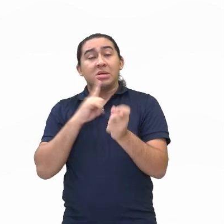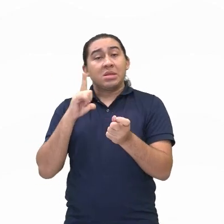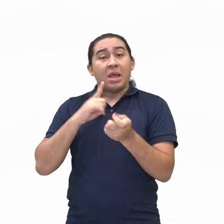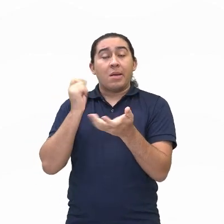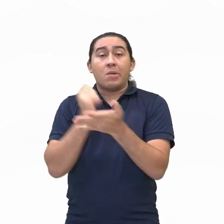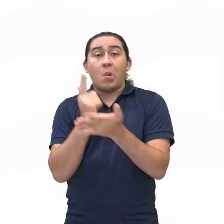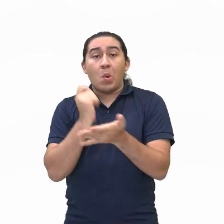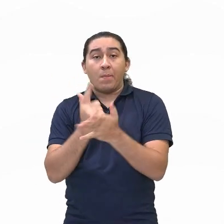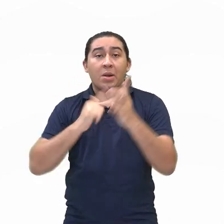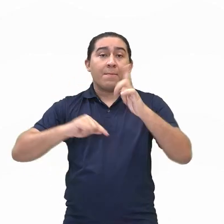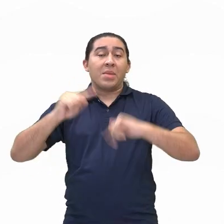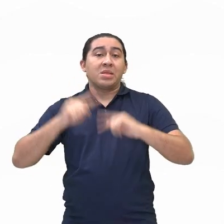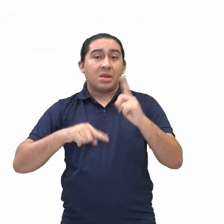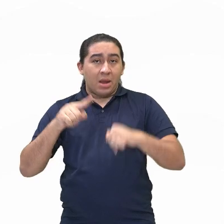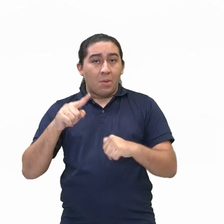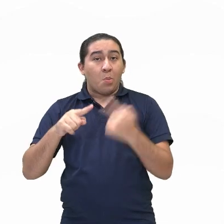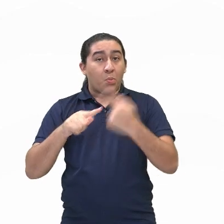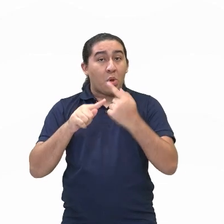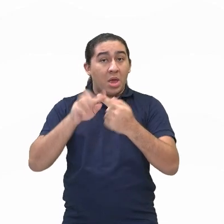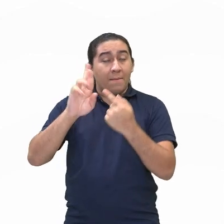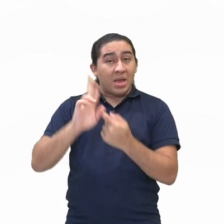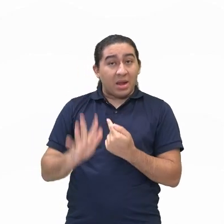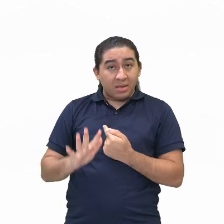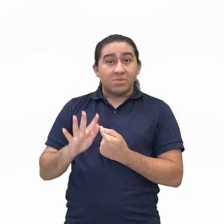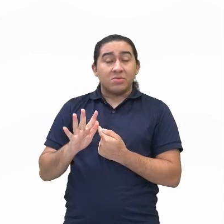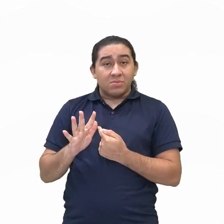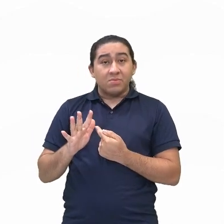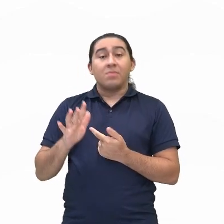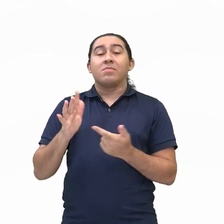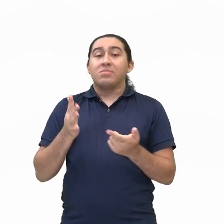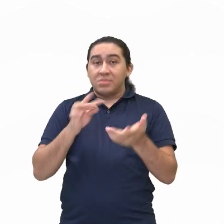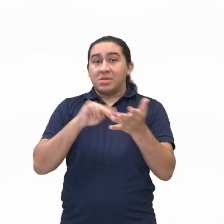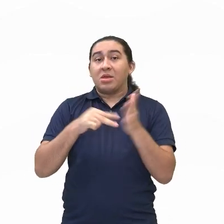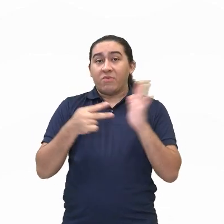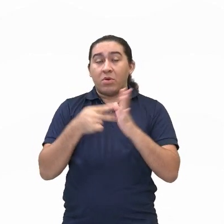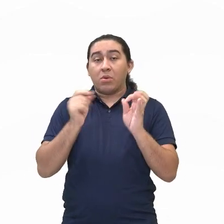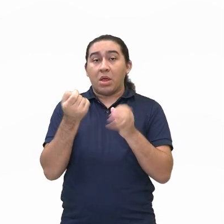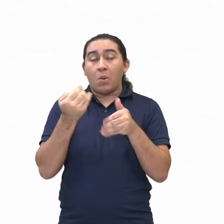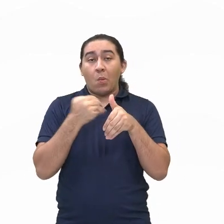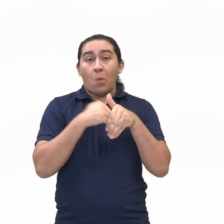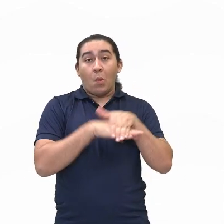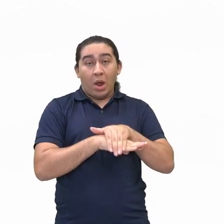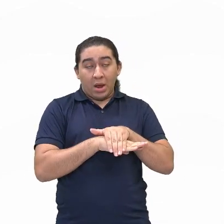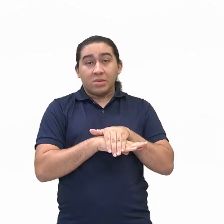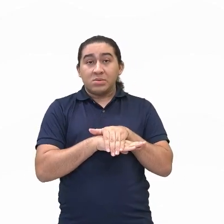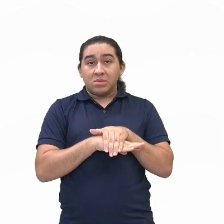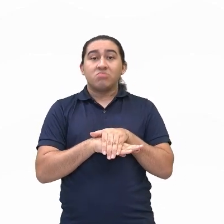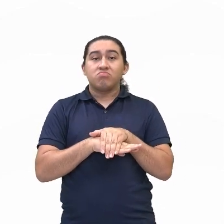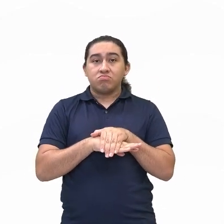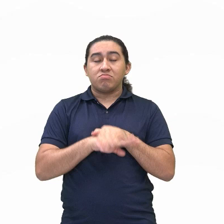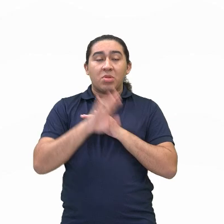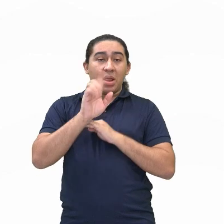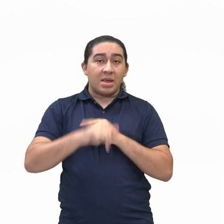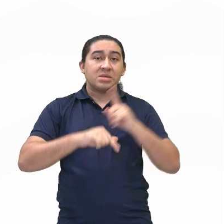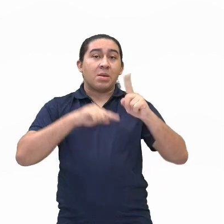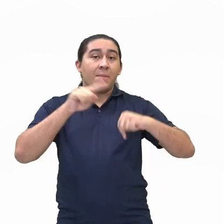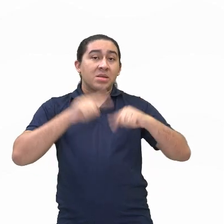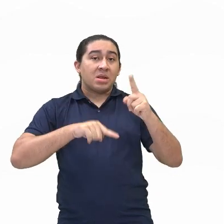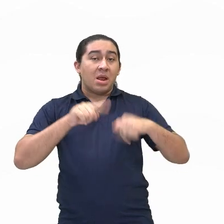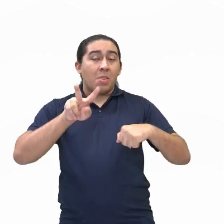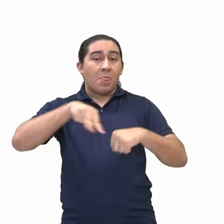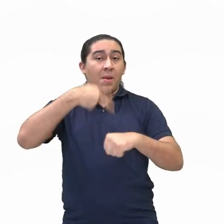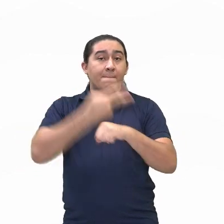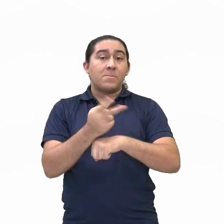essa matéria-prima para o seu país e acaba ali guardando, né, aquela matéria-prima para ser